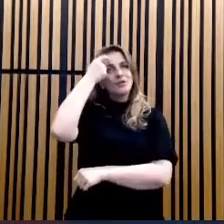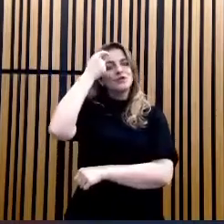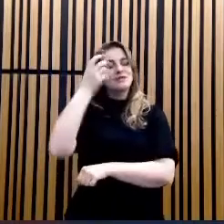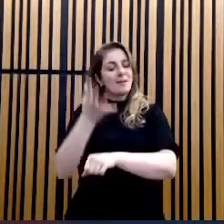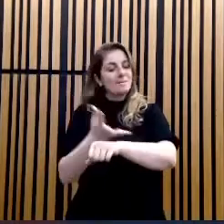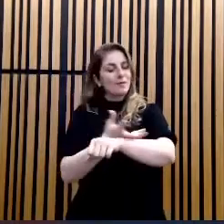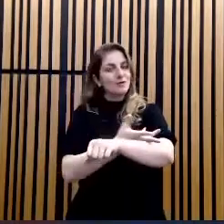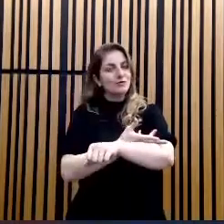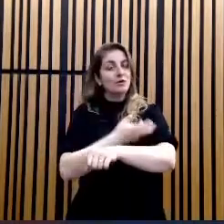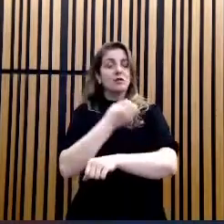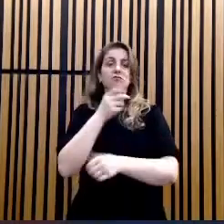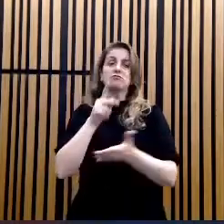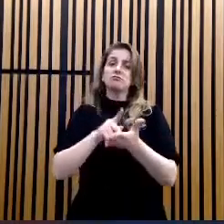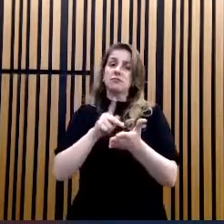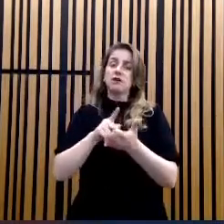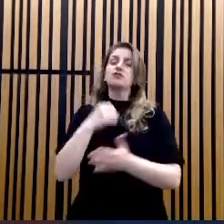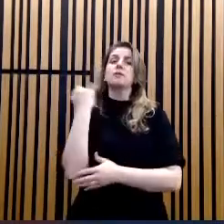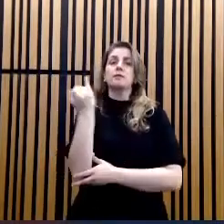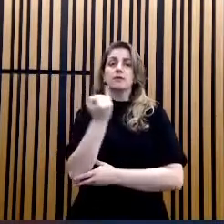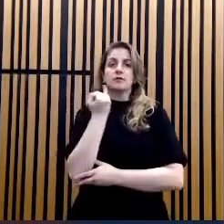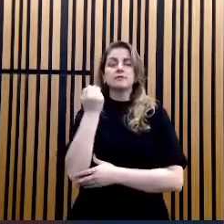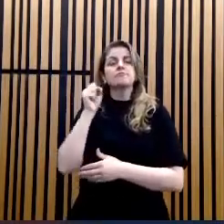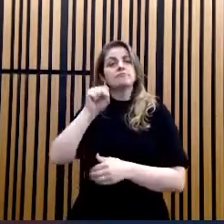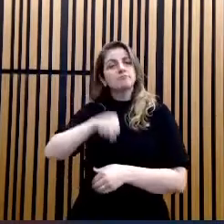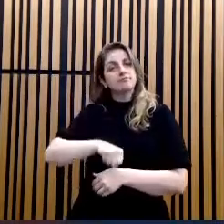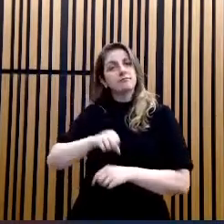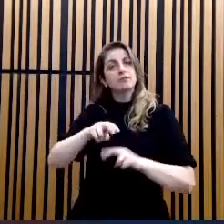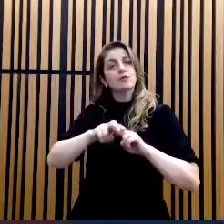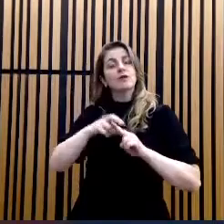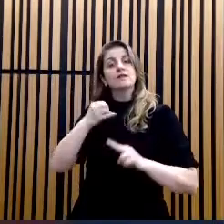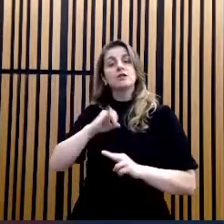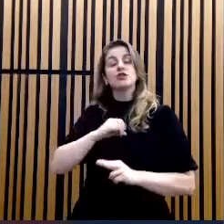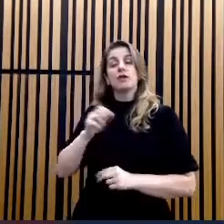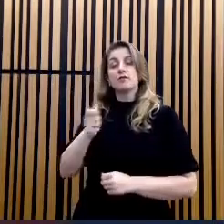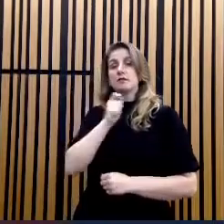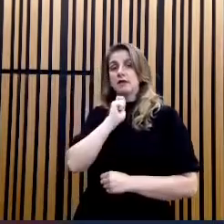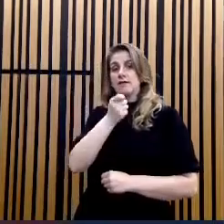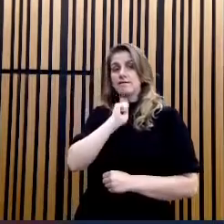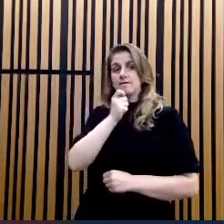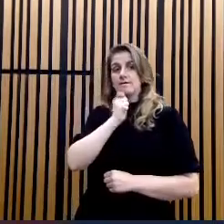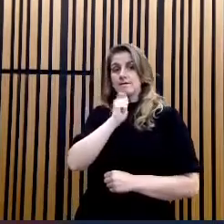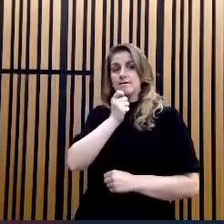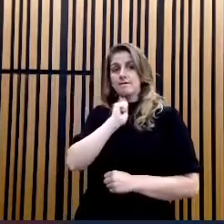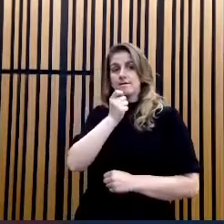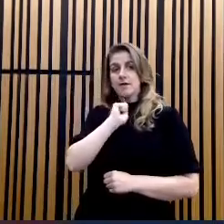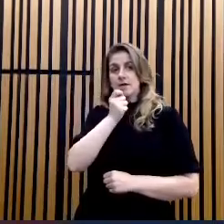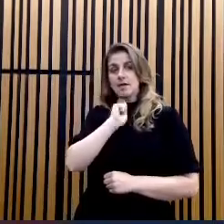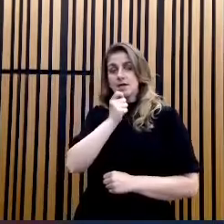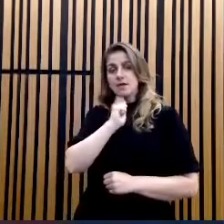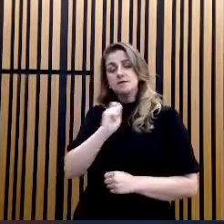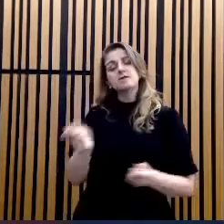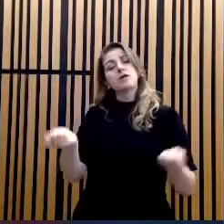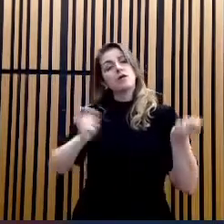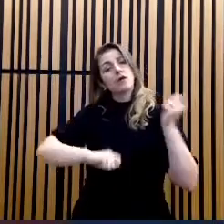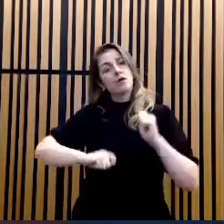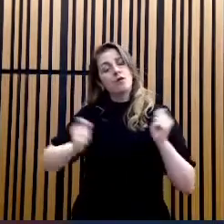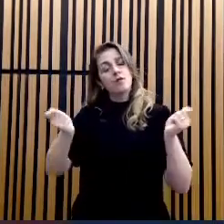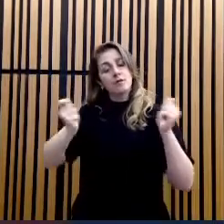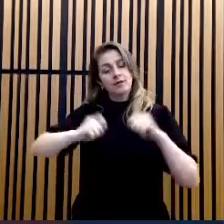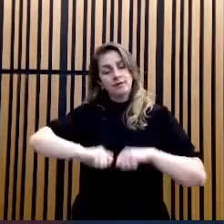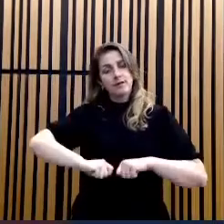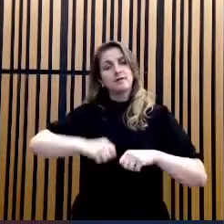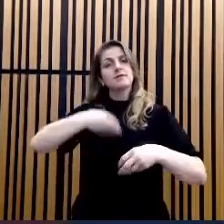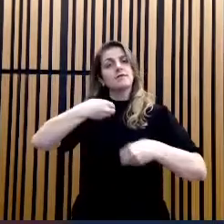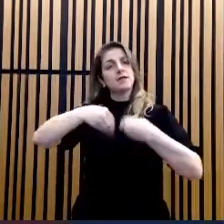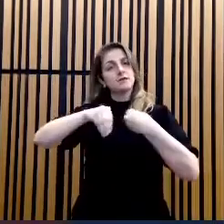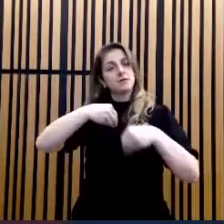se fala tanto e se preza tanto quando se vai contratar alguém hoje no mercado de trabalho. Então, eu acho que o